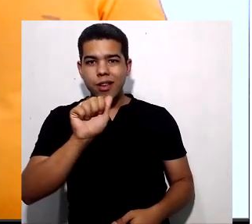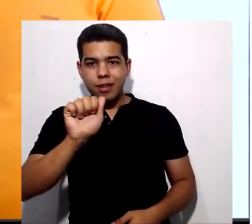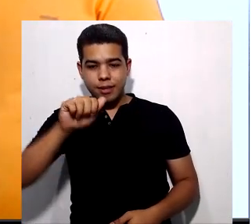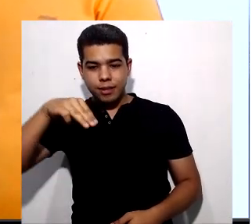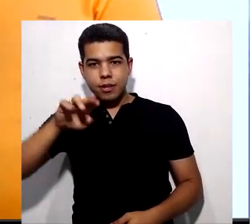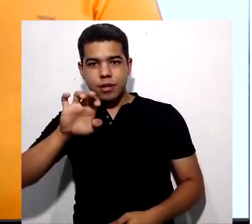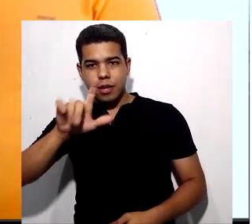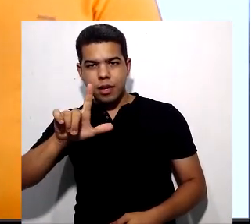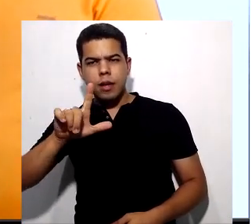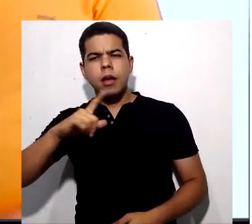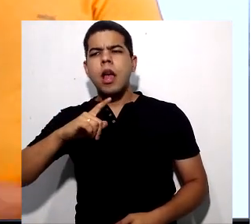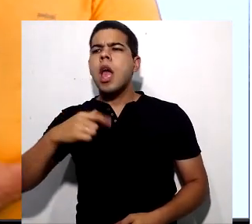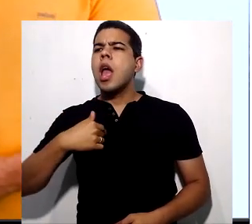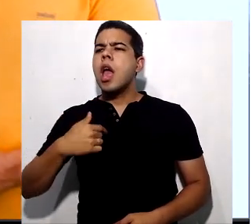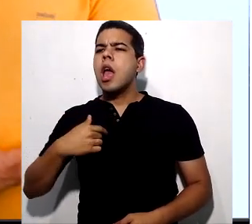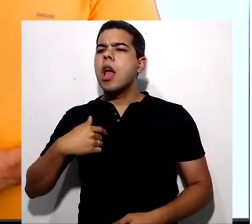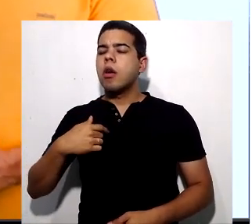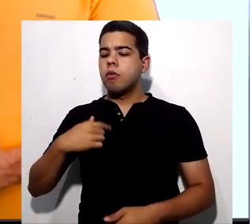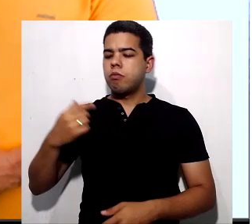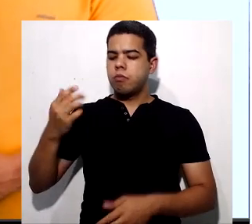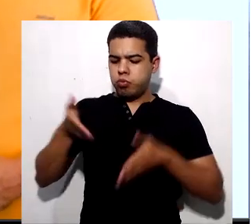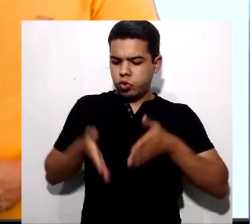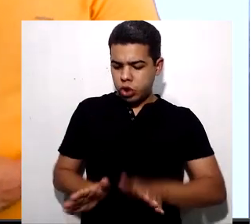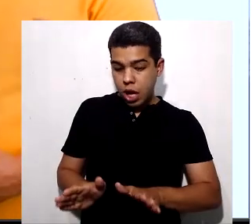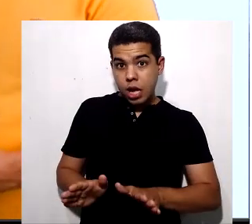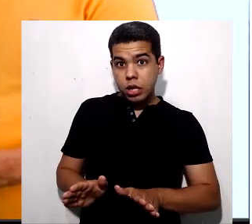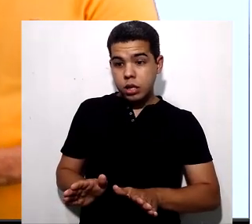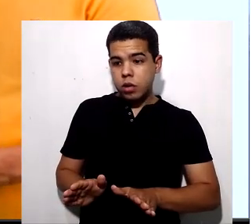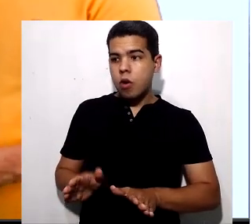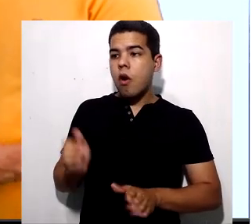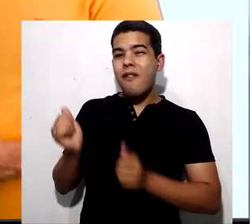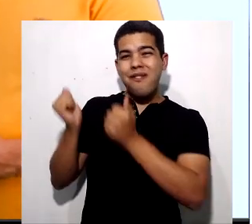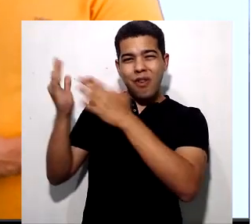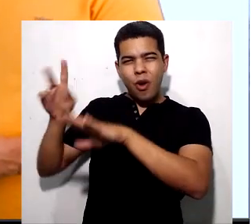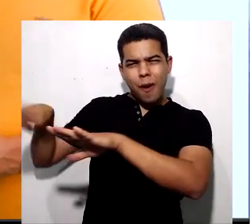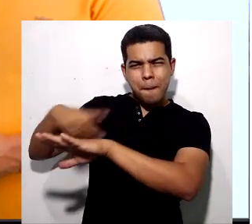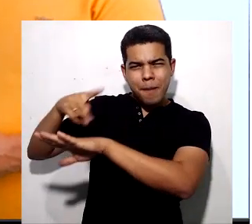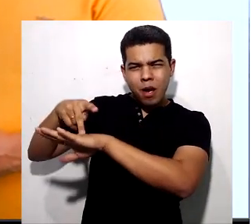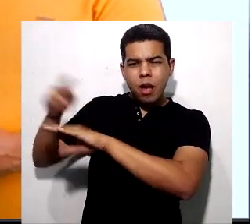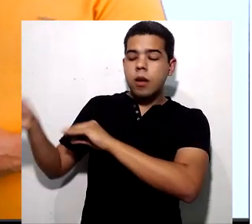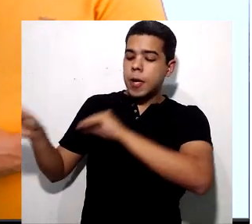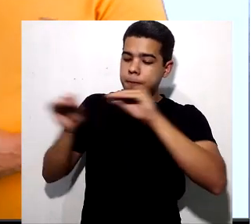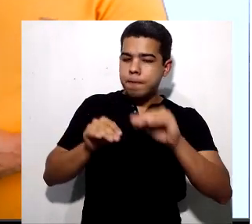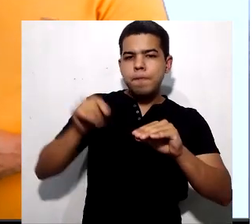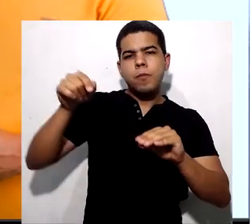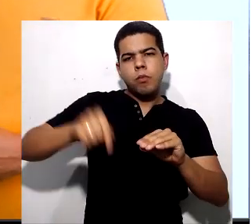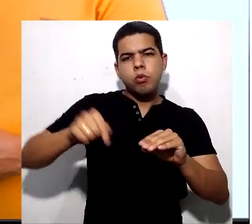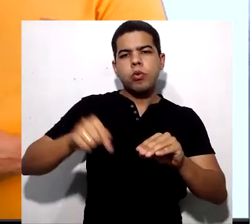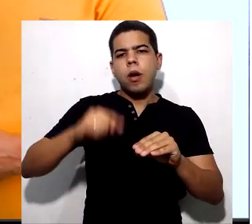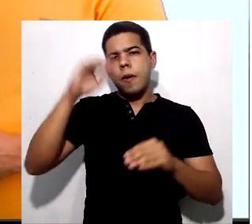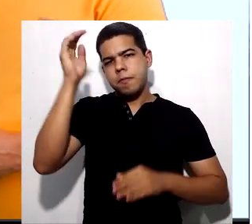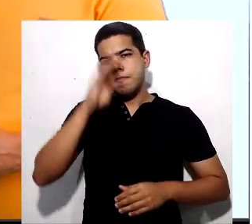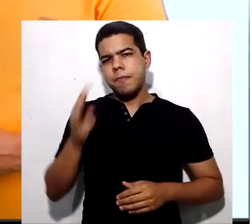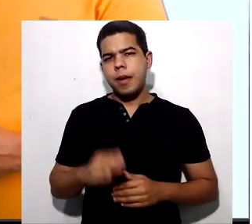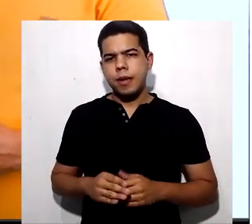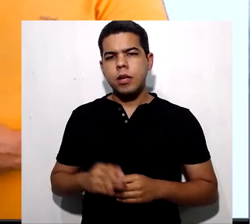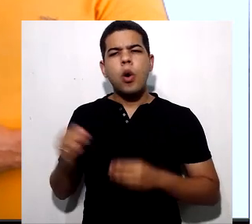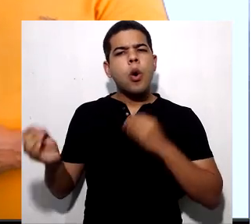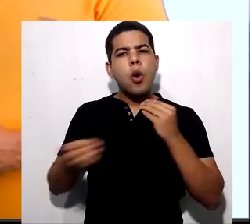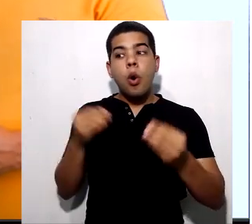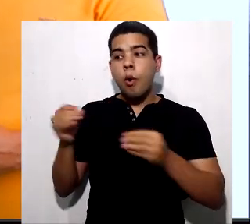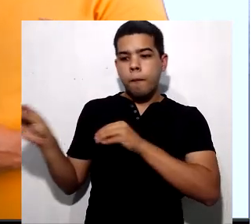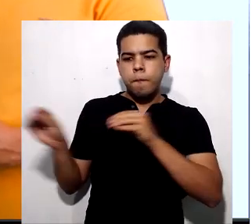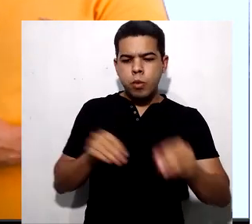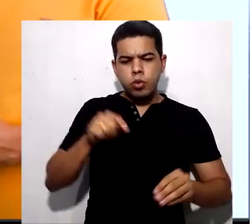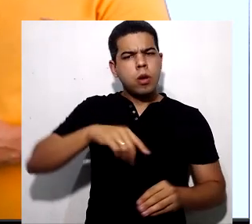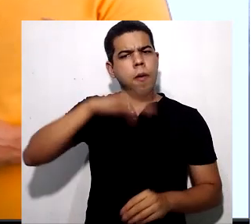brasileira naturalizada, é importante salientar que ela é estrangeira. Nós vamos conhecer um pouco a terra natal dela, esse orgulho de